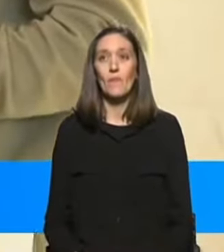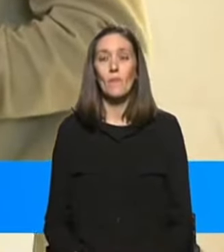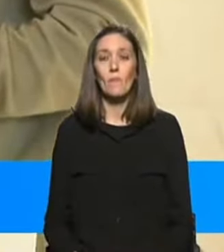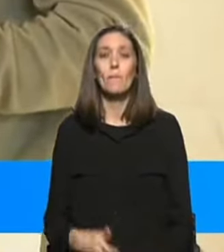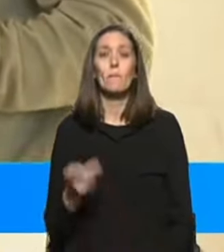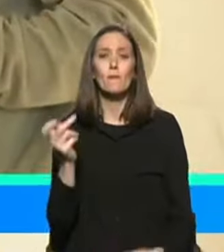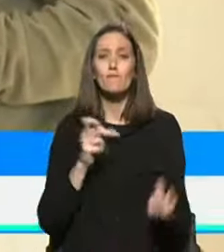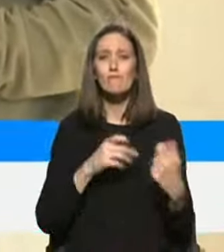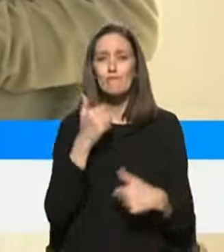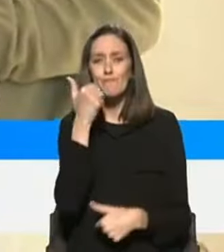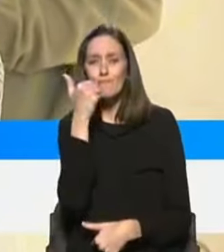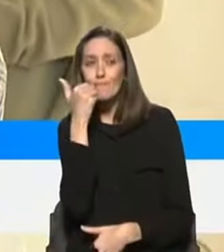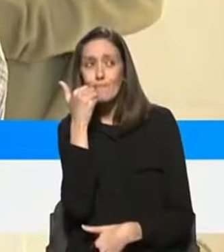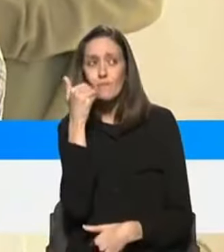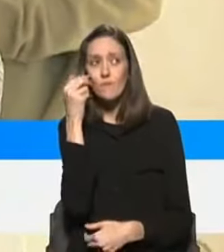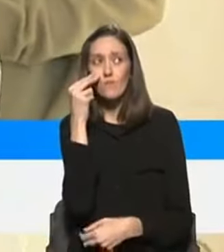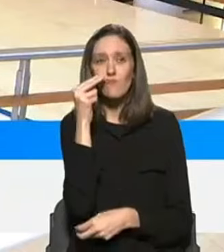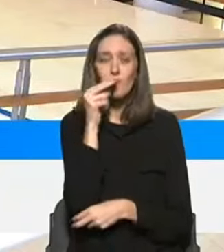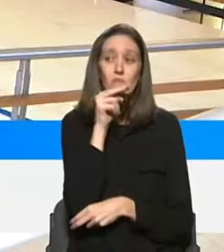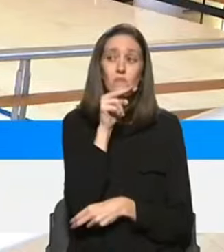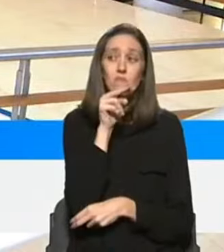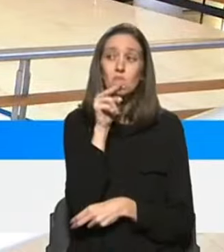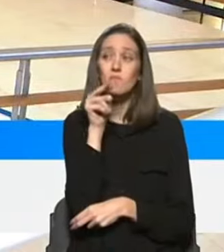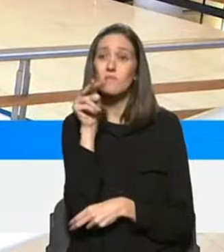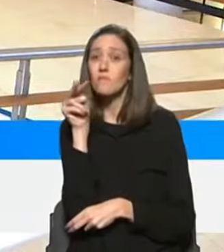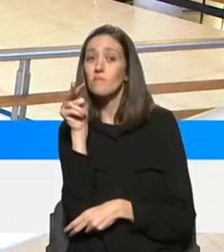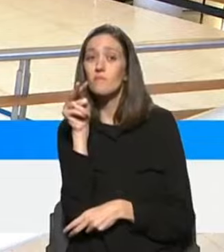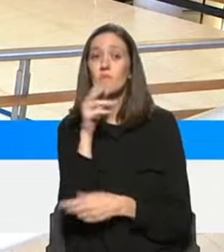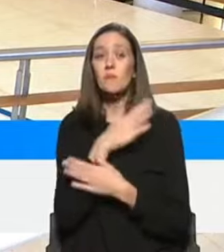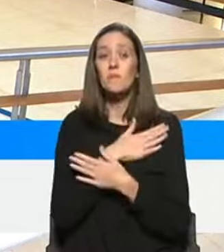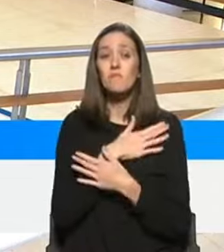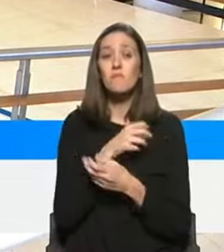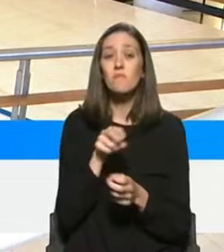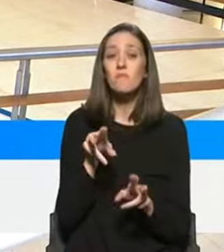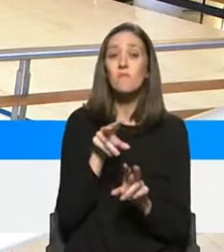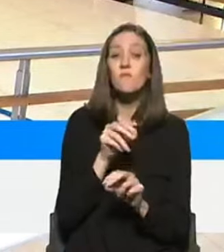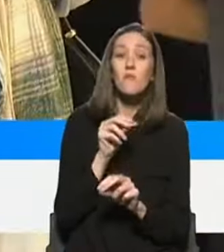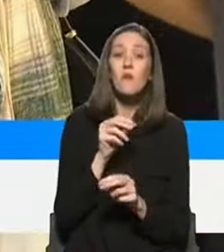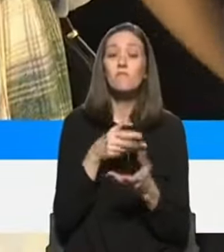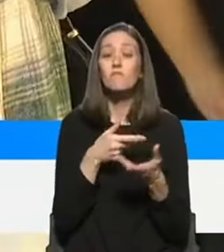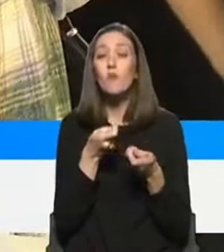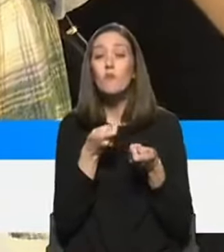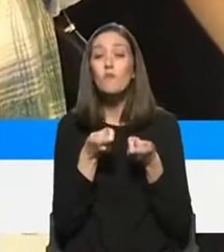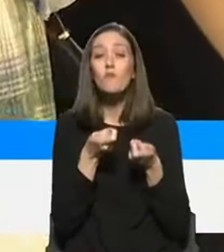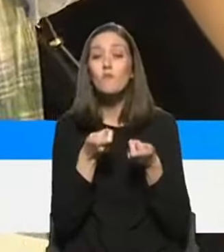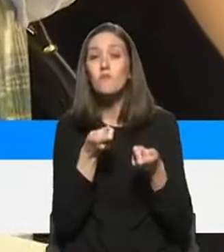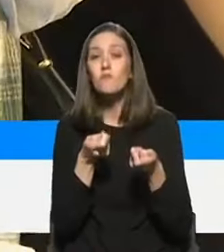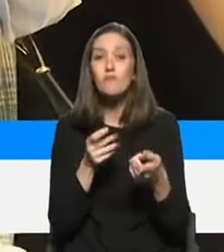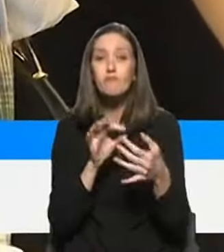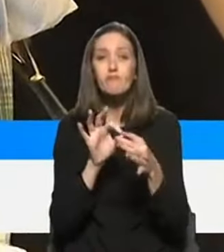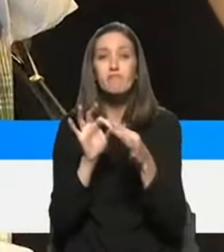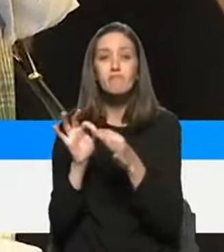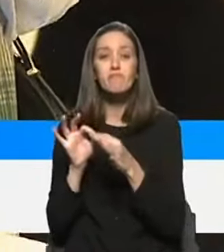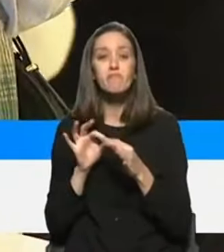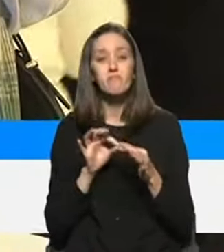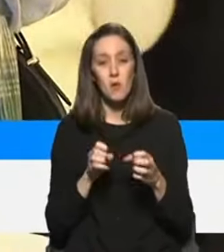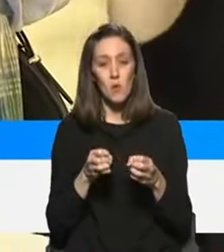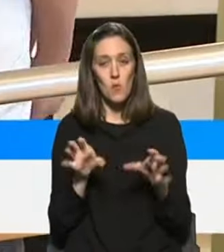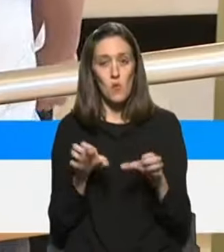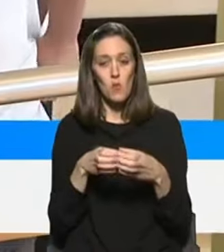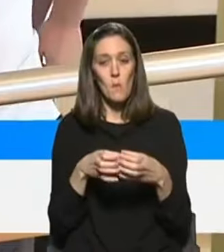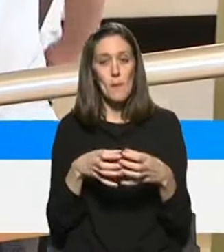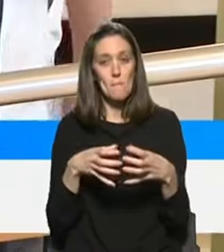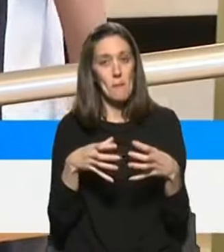Chegaram tímidos, com o olhar em busca de novas amizades. Aos poucos os laços foram nascendo e o grupo foi